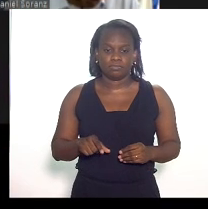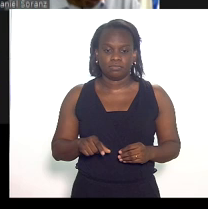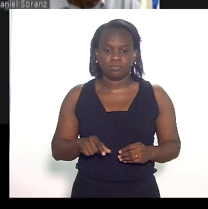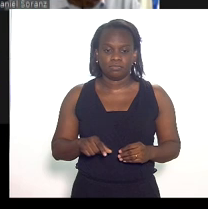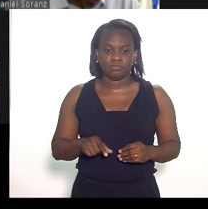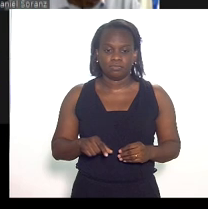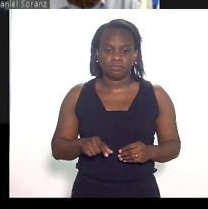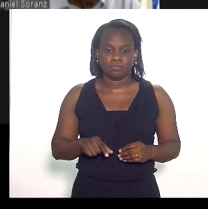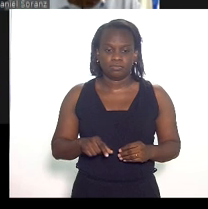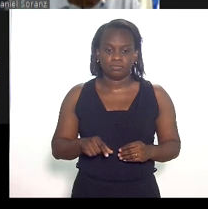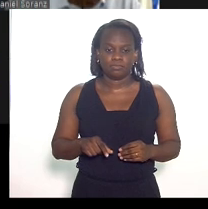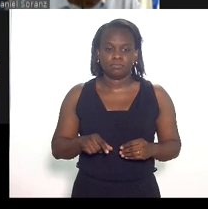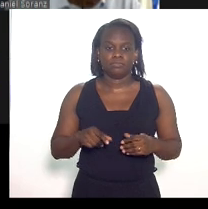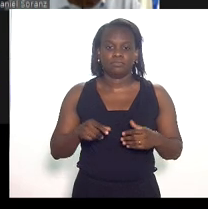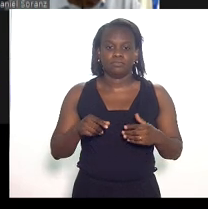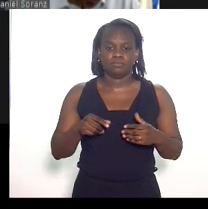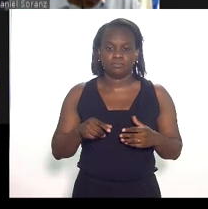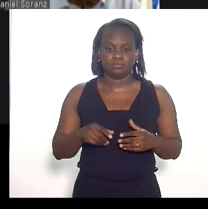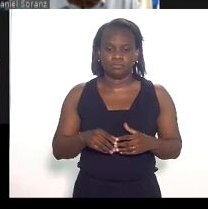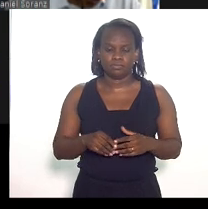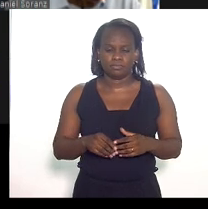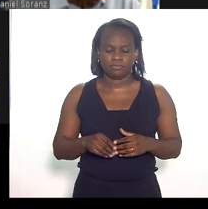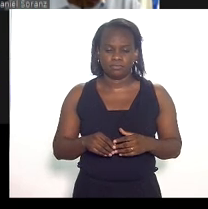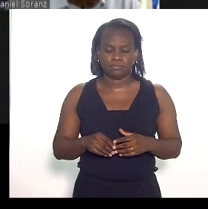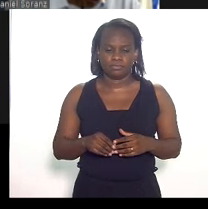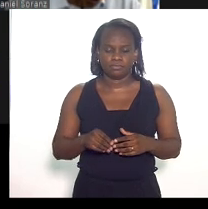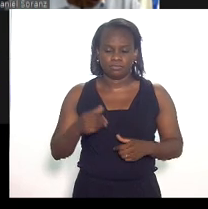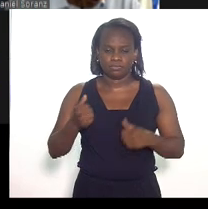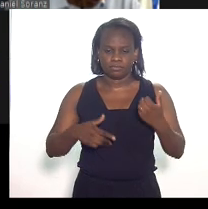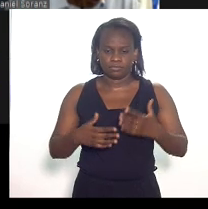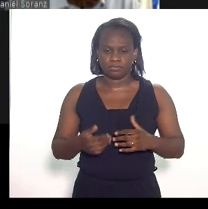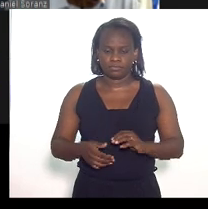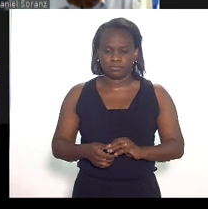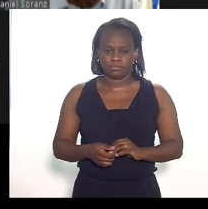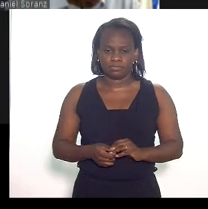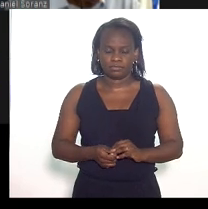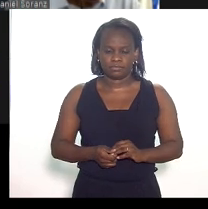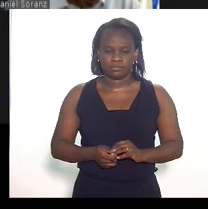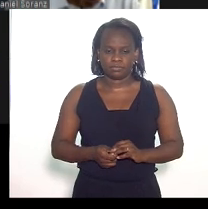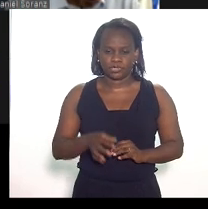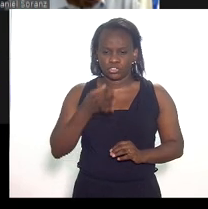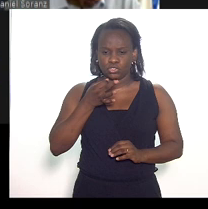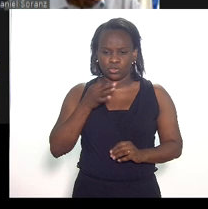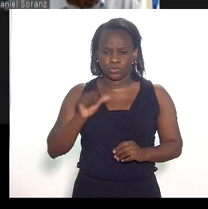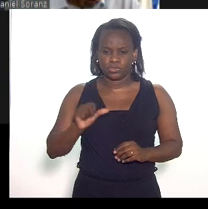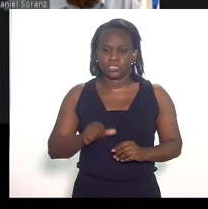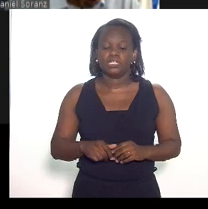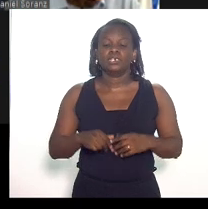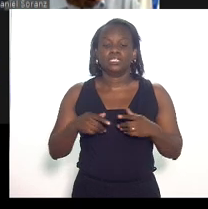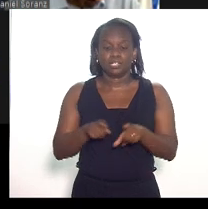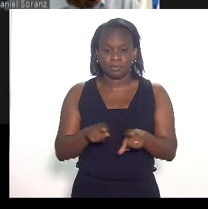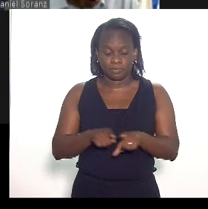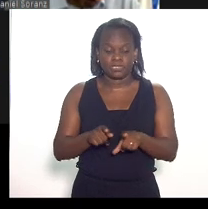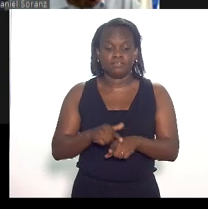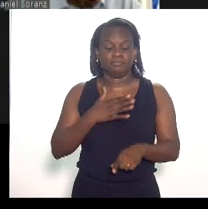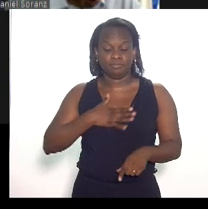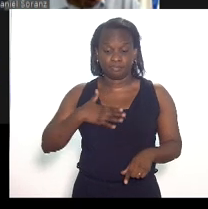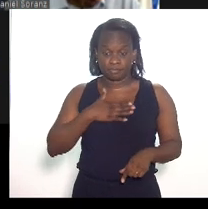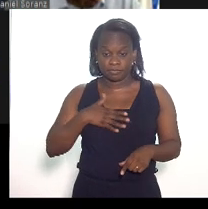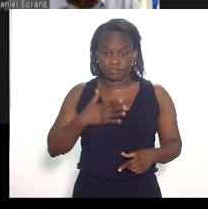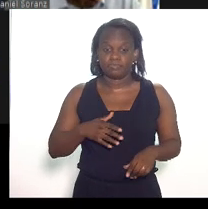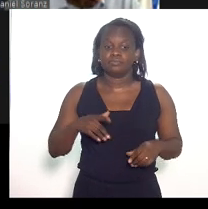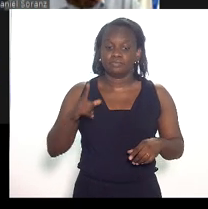fazer as perguntas e as questões. Registrando mais uma vez a alegria de poder contar com